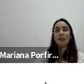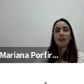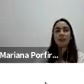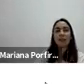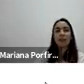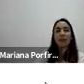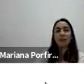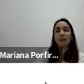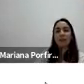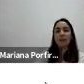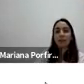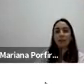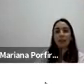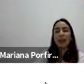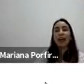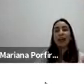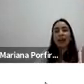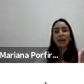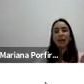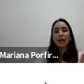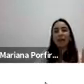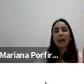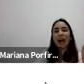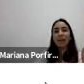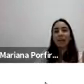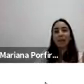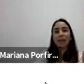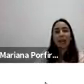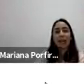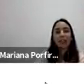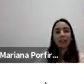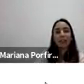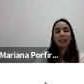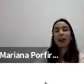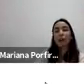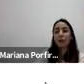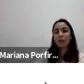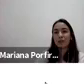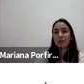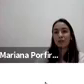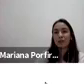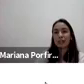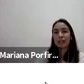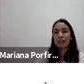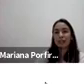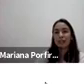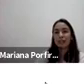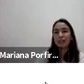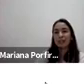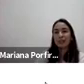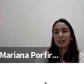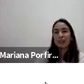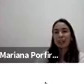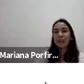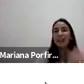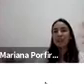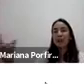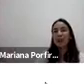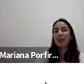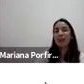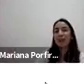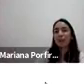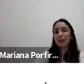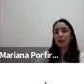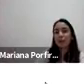nutrientes indispensáveis à vida: calor, amor, carinho e saúde. Então, é o